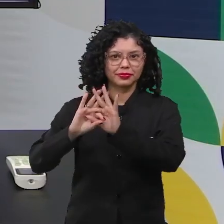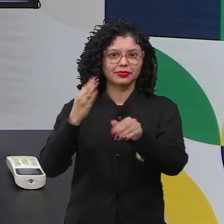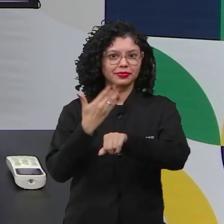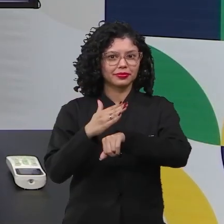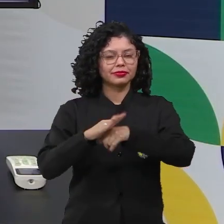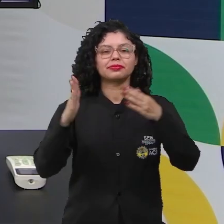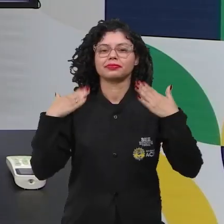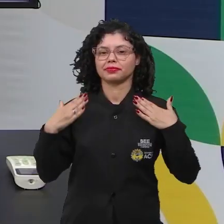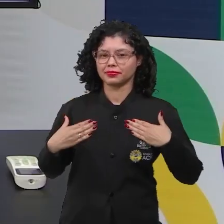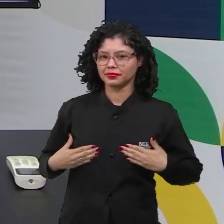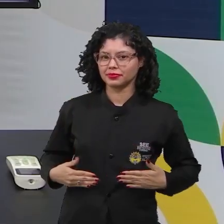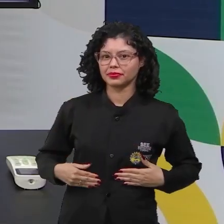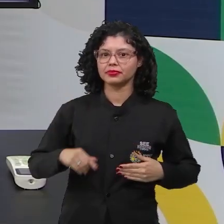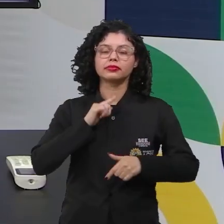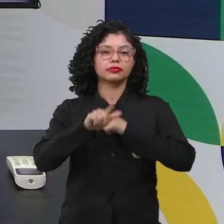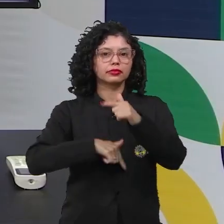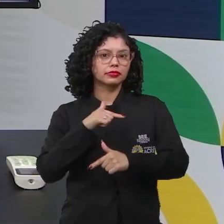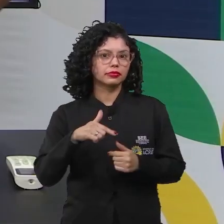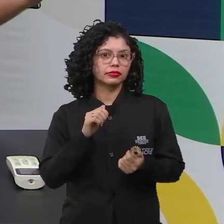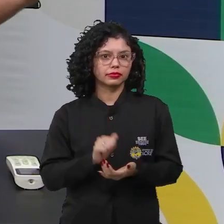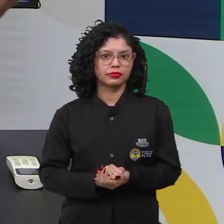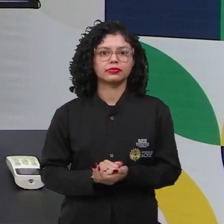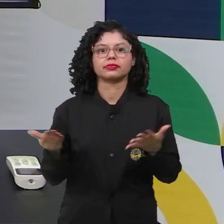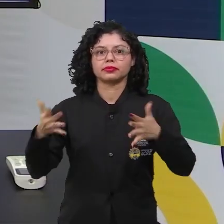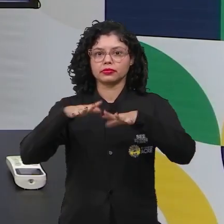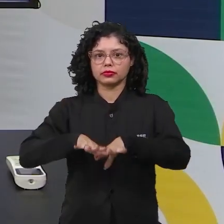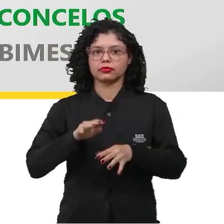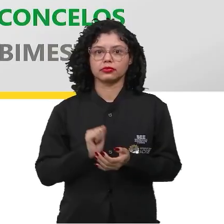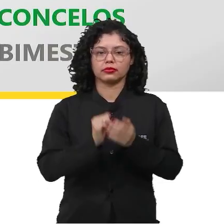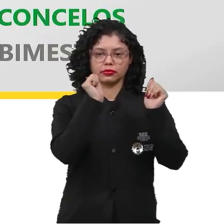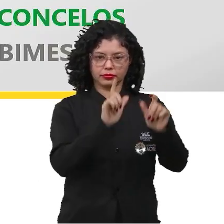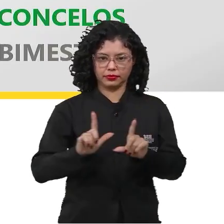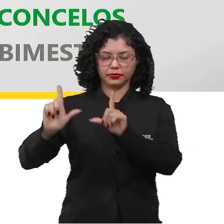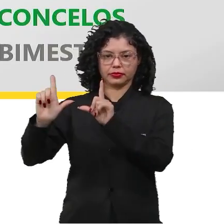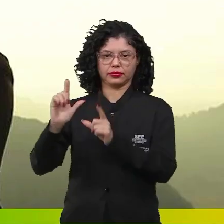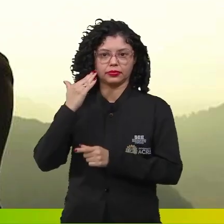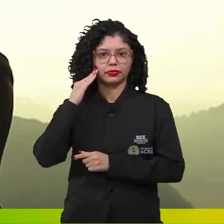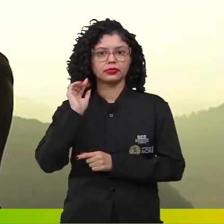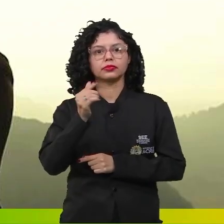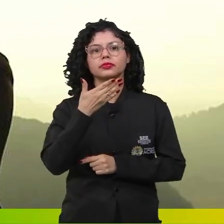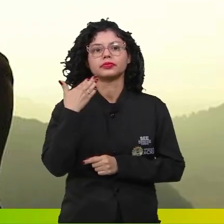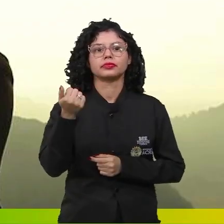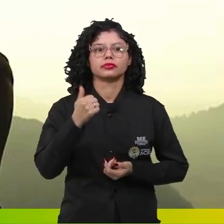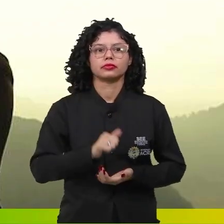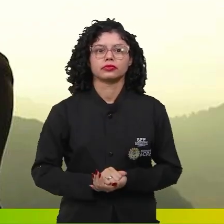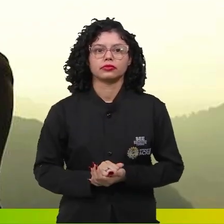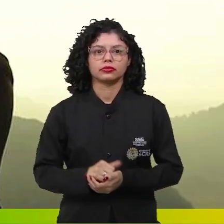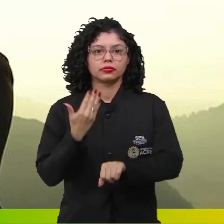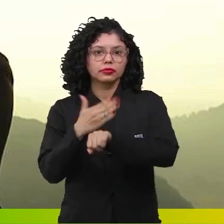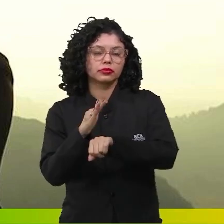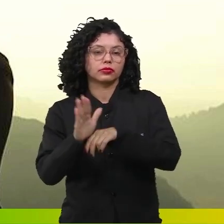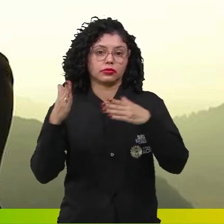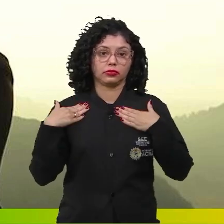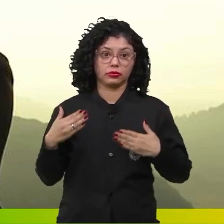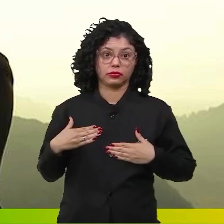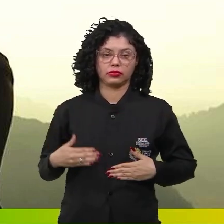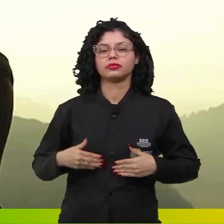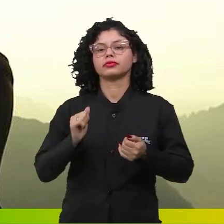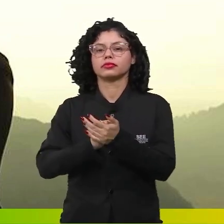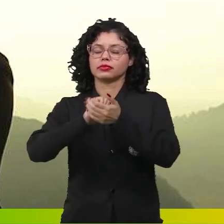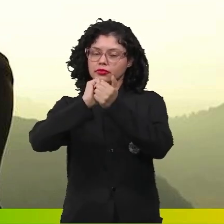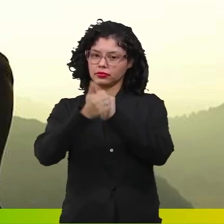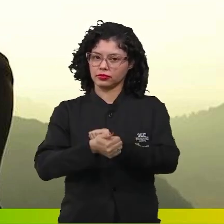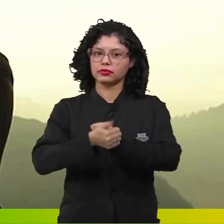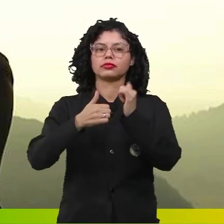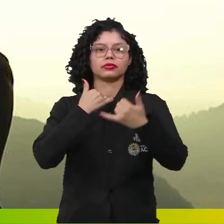práticas corporais, porque a gente vai trabalhar essa inclusão. Foca na tela que a gente vai entender um pouquinho melhor agora. As práticas corporais,